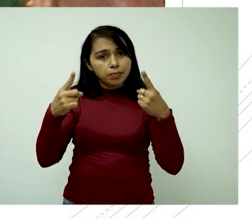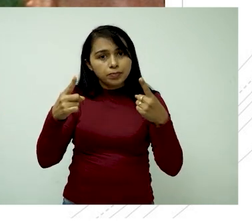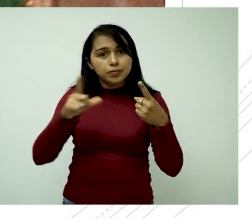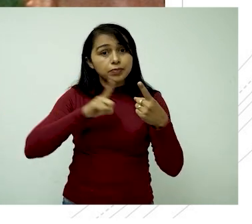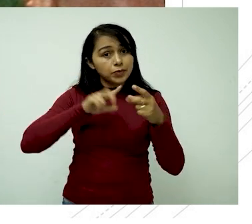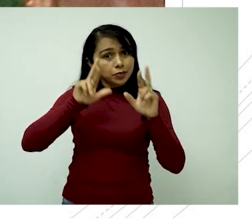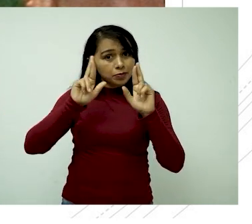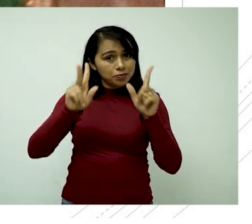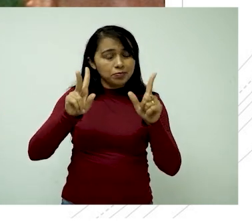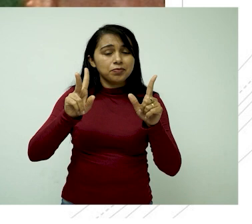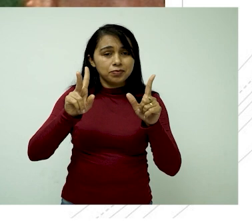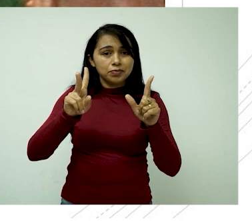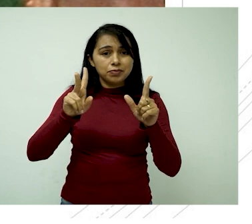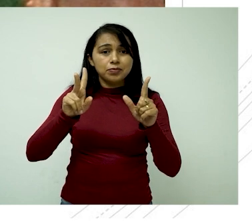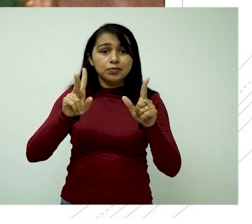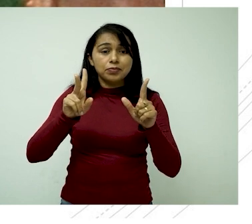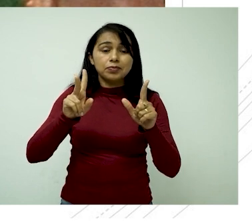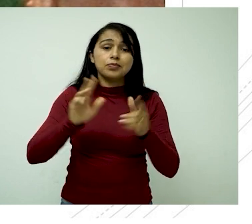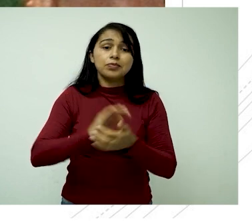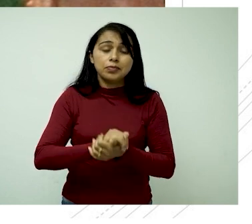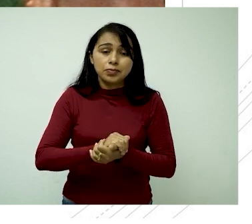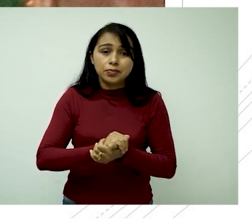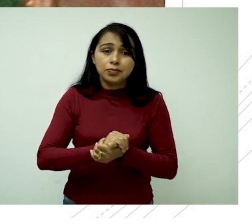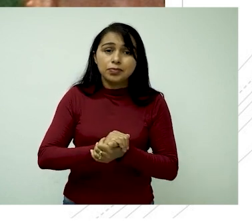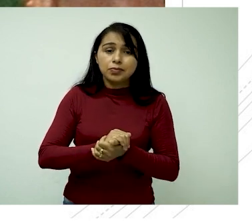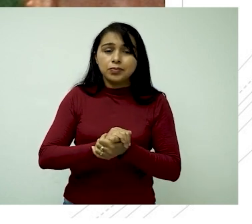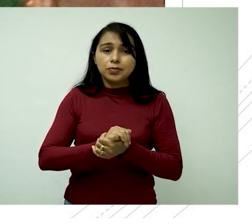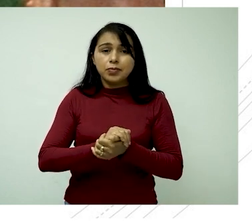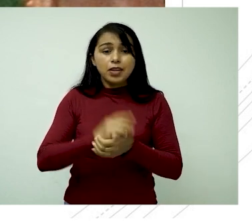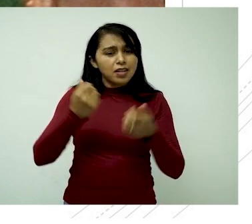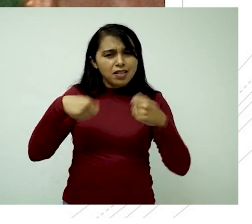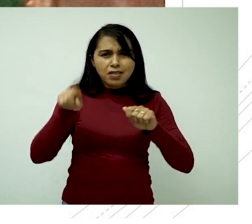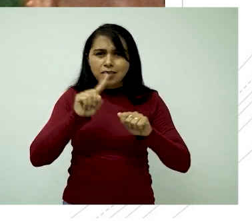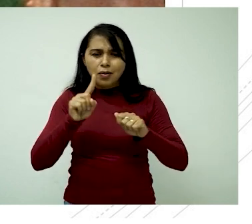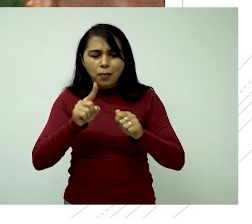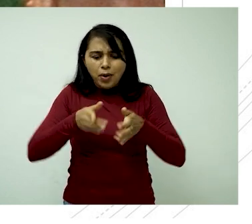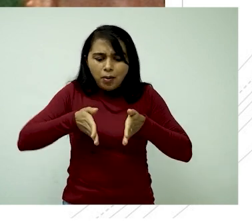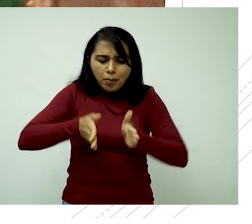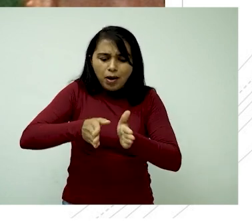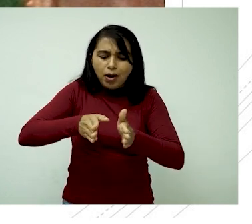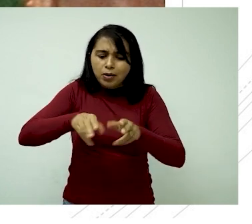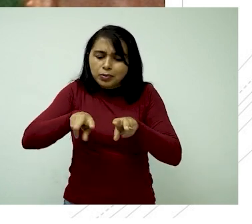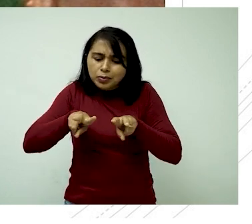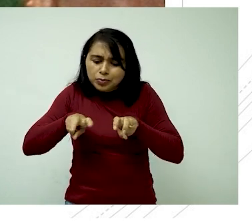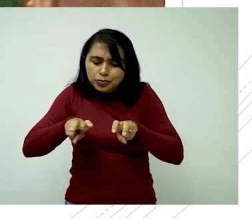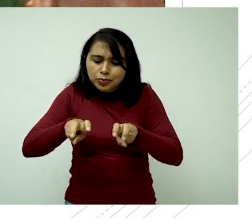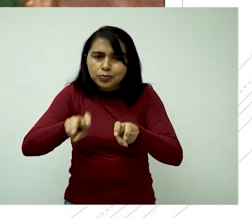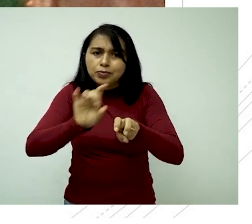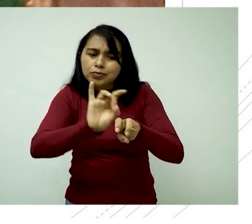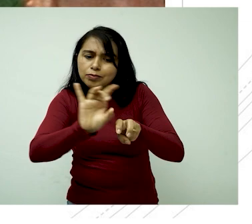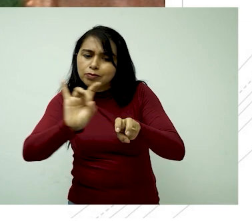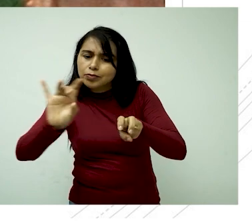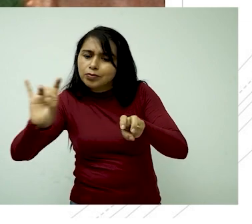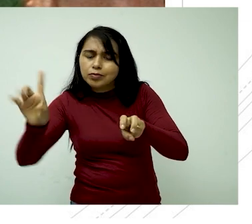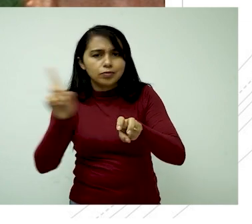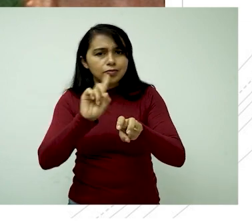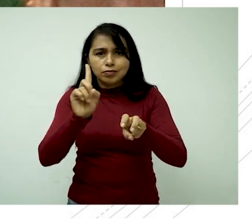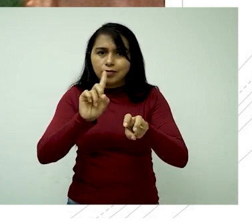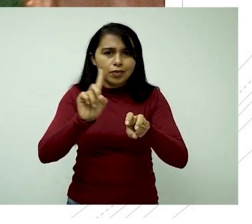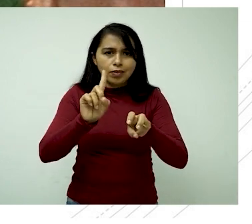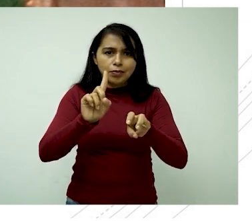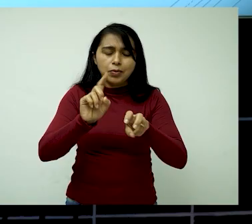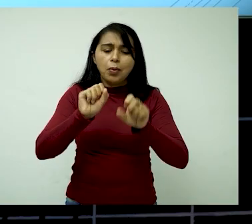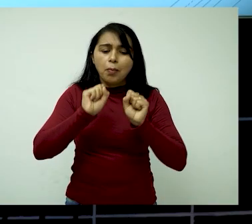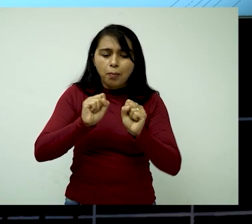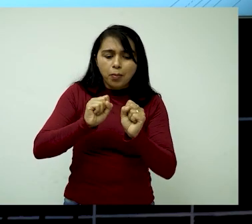estão praticando ali dentro mas tem uma diferença das provas rasas. Eles não estão utilizando uma única